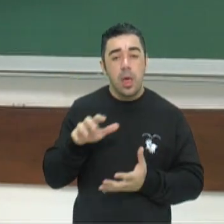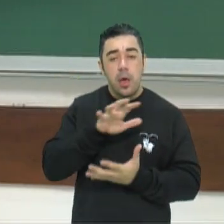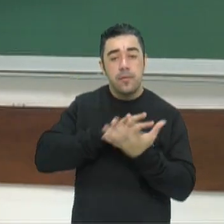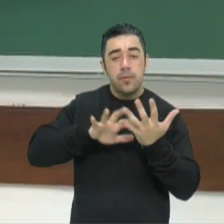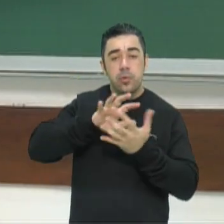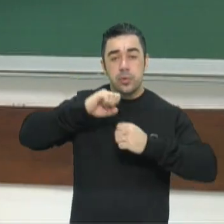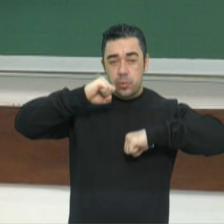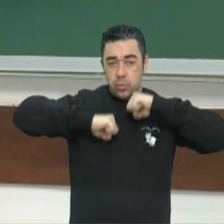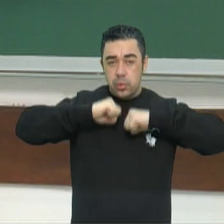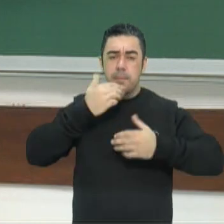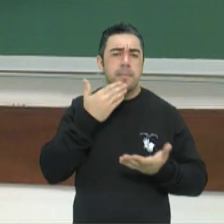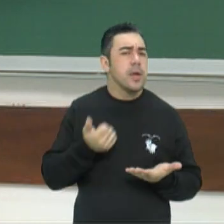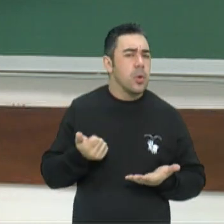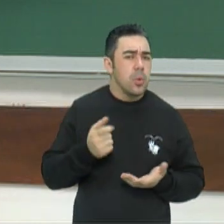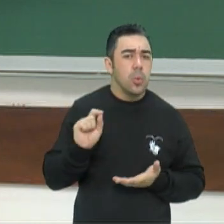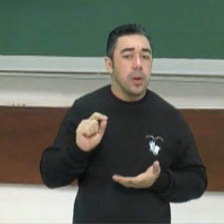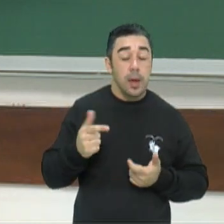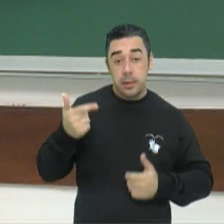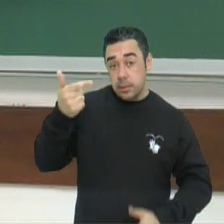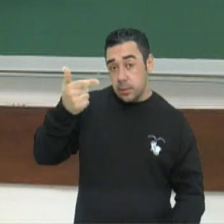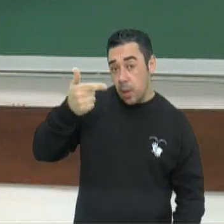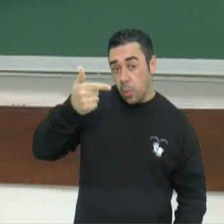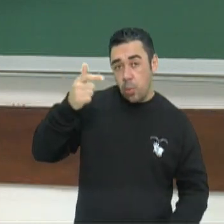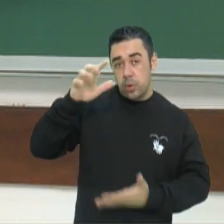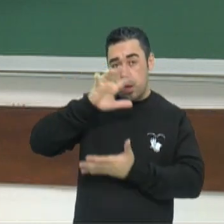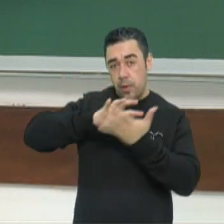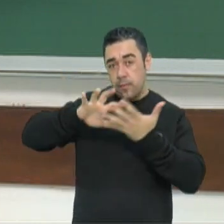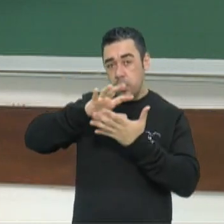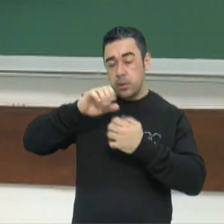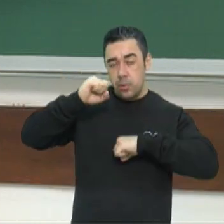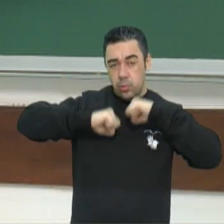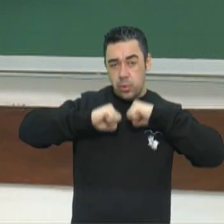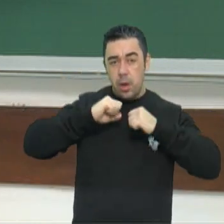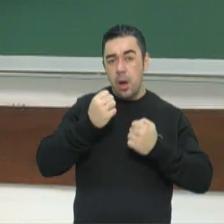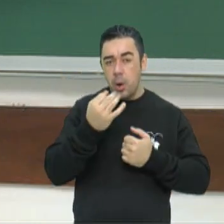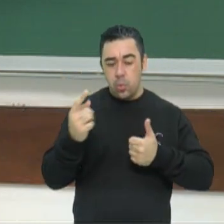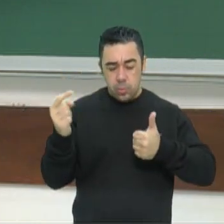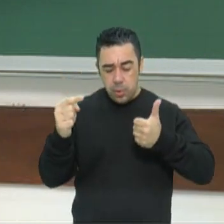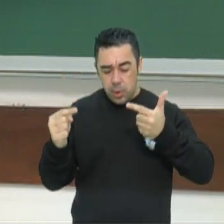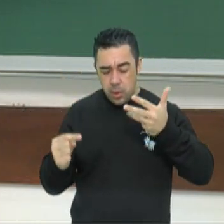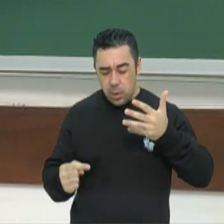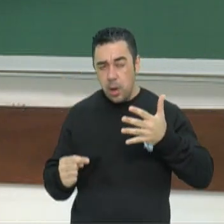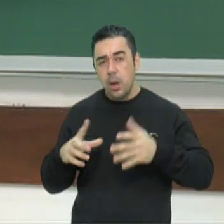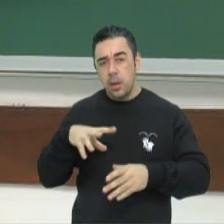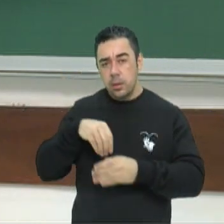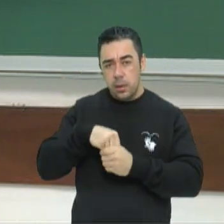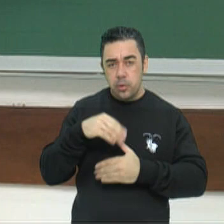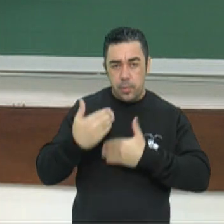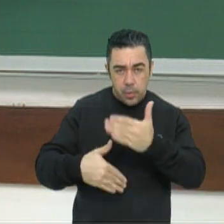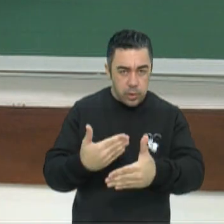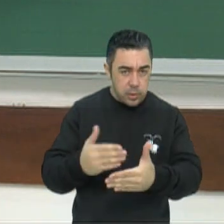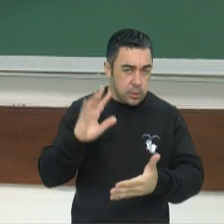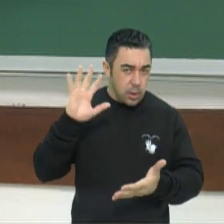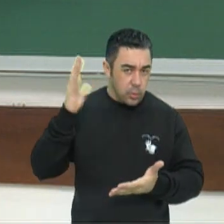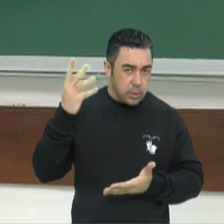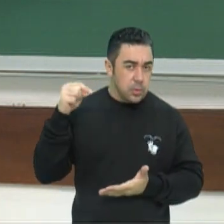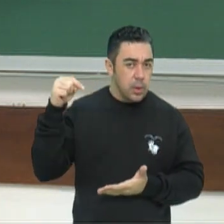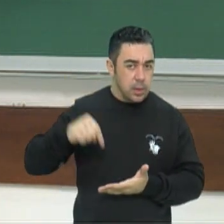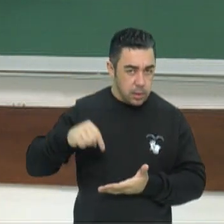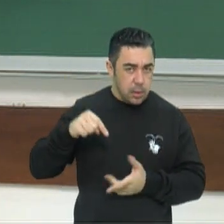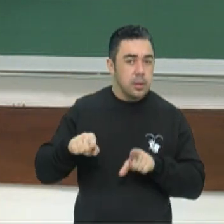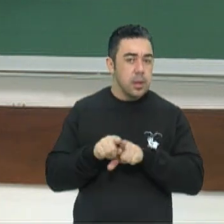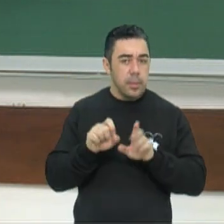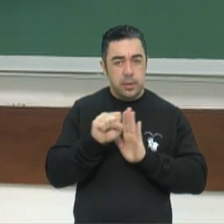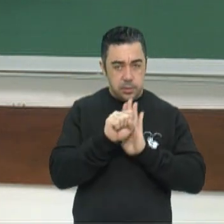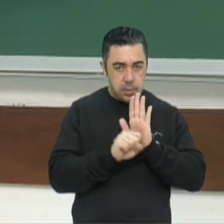Revolução Industrial, ou melhor, a segunda Revolução Industrial. Alguns elementos desse processo histórico que também aconteceu no